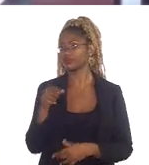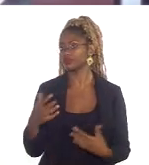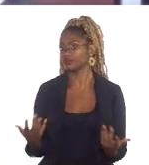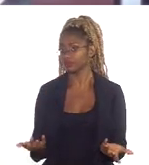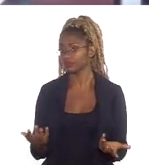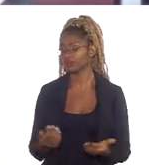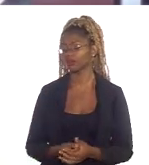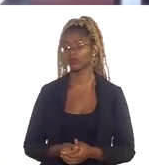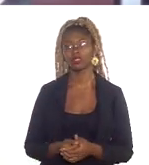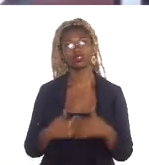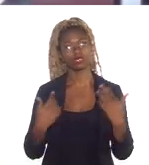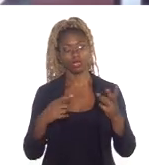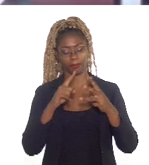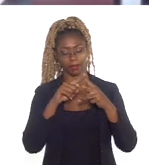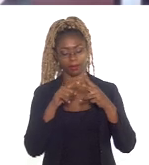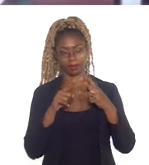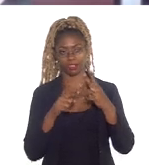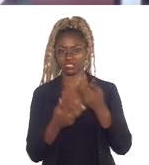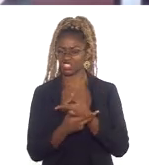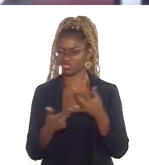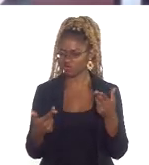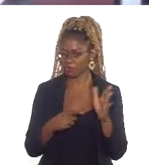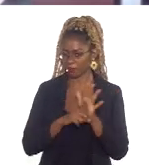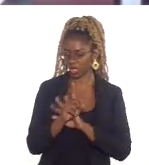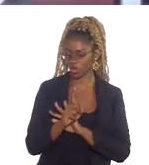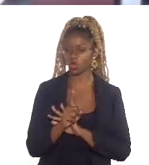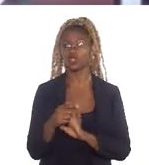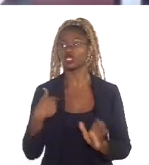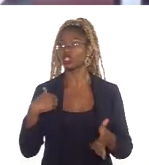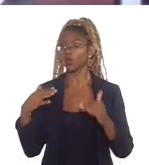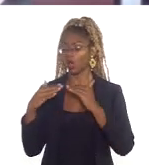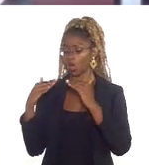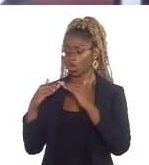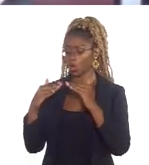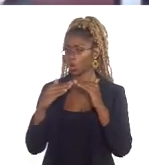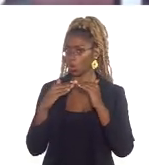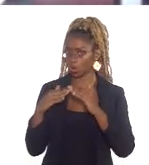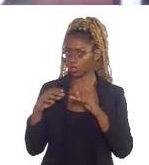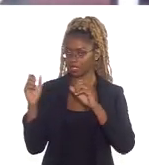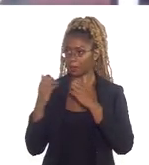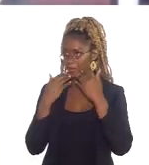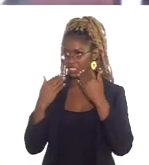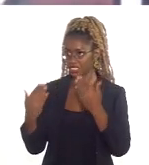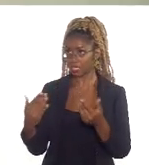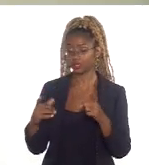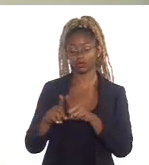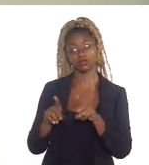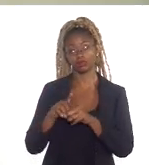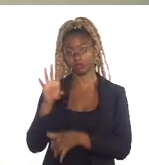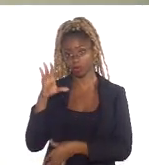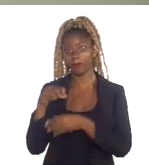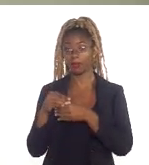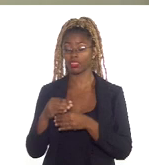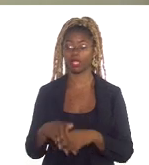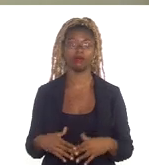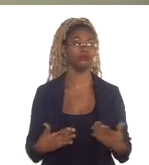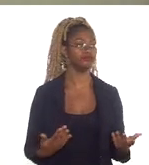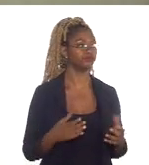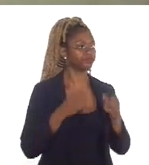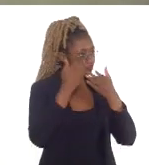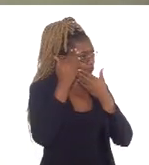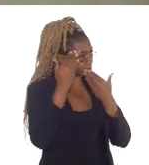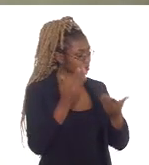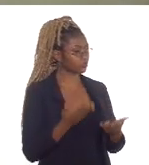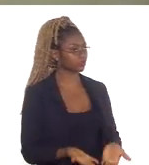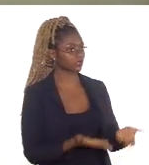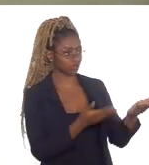Então, são essas questões, só complementando aí, concordando com a apresentação do Fortunato. Obrigado. Eu queria passar agora para